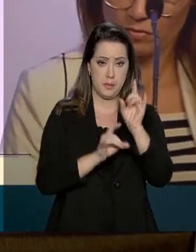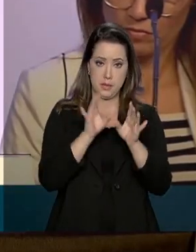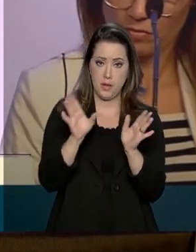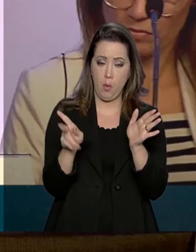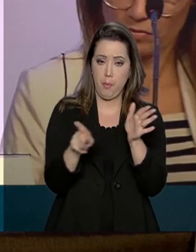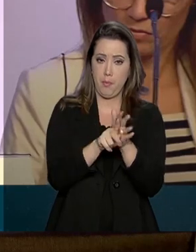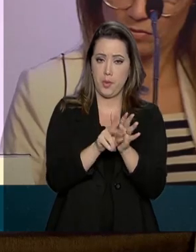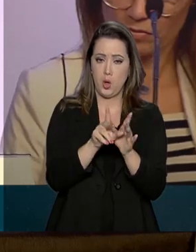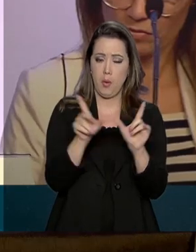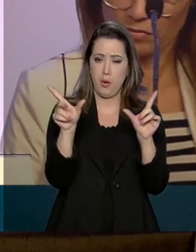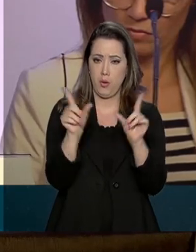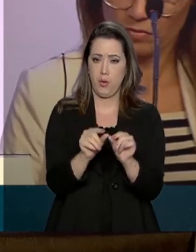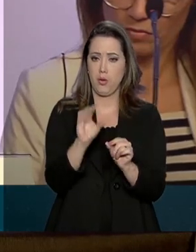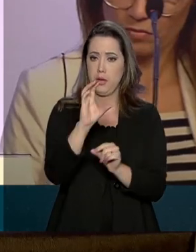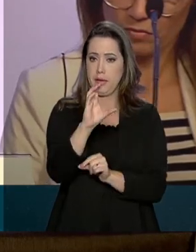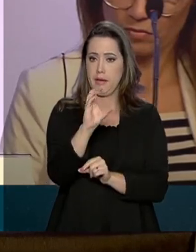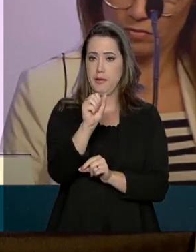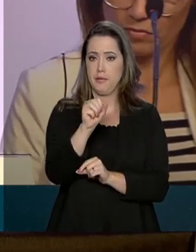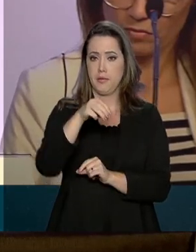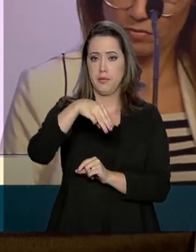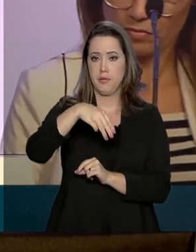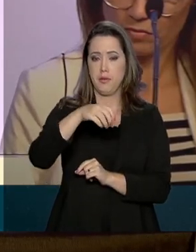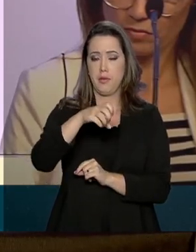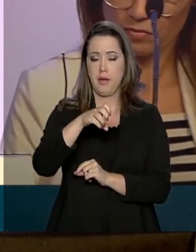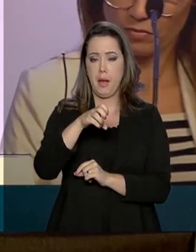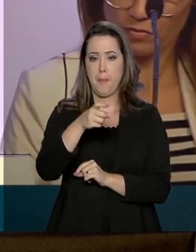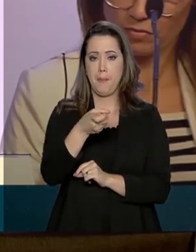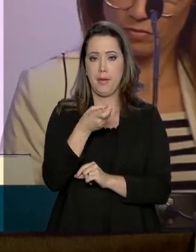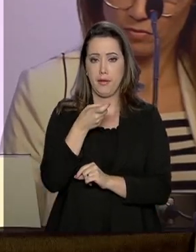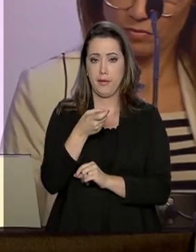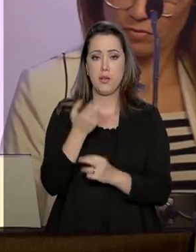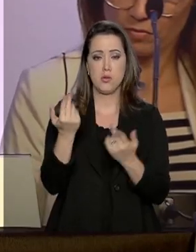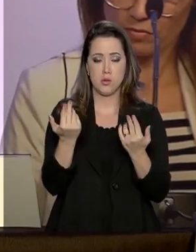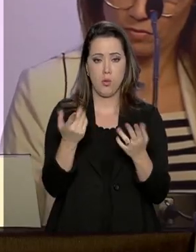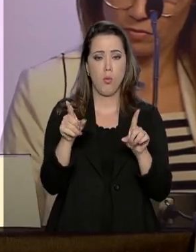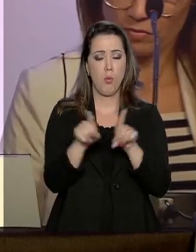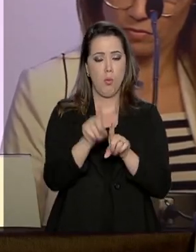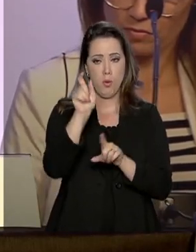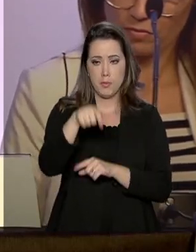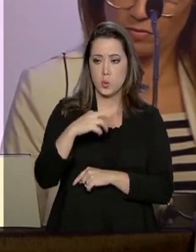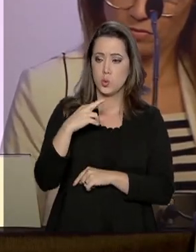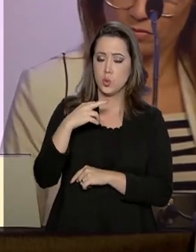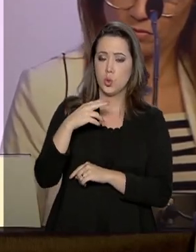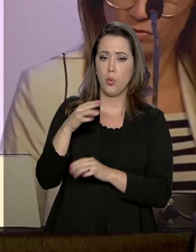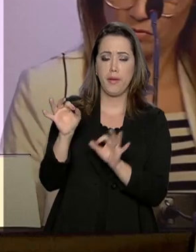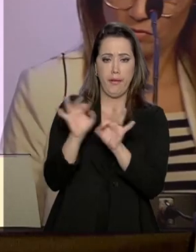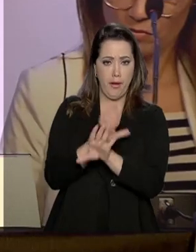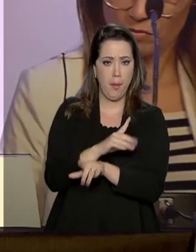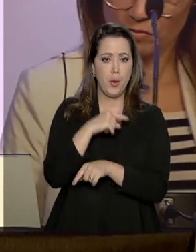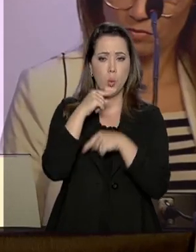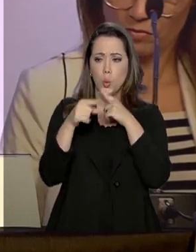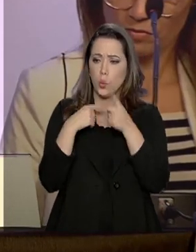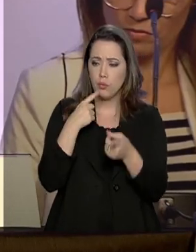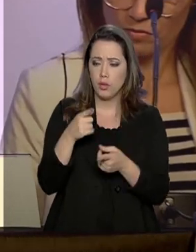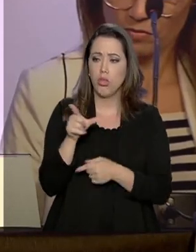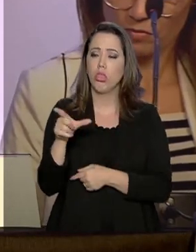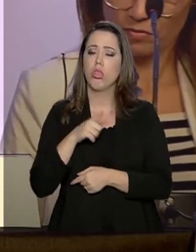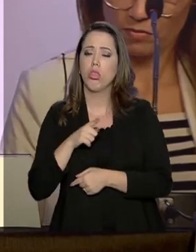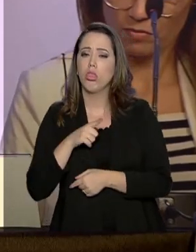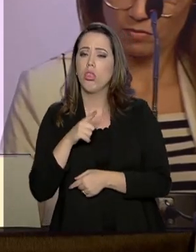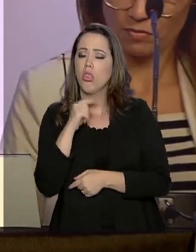que eu aqui represento fará as vezes de ombudsman ela vai operar